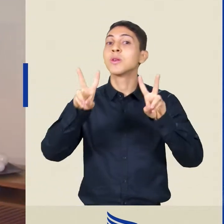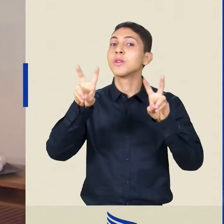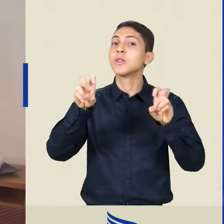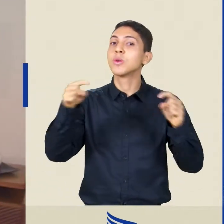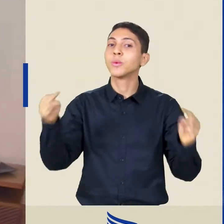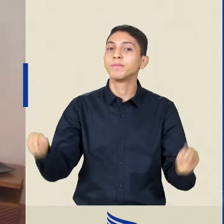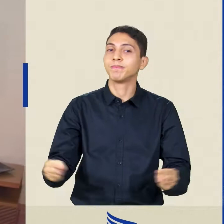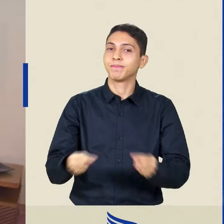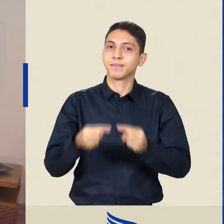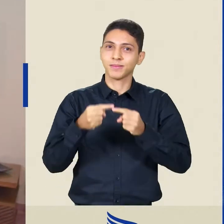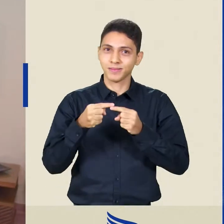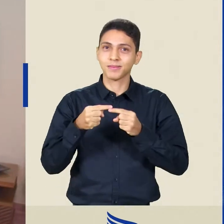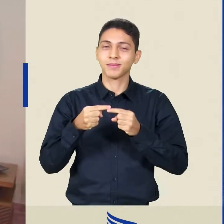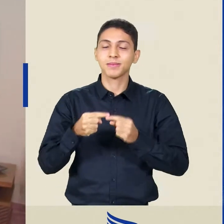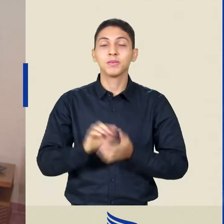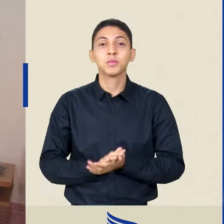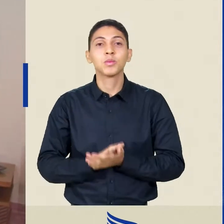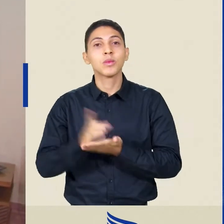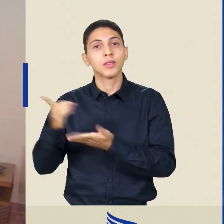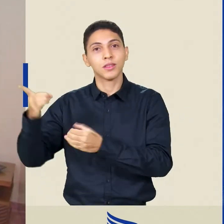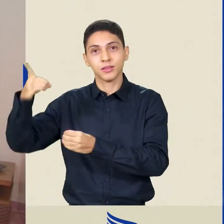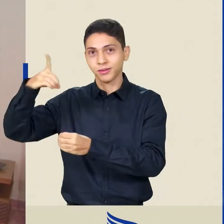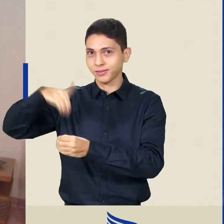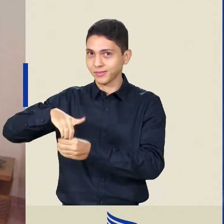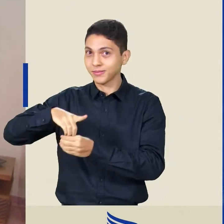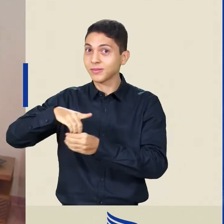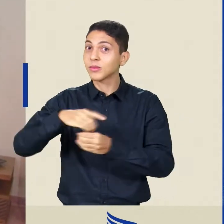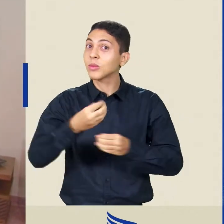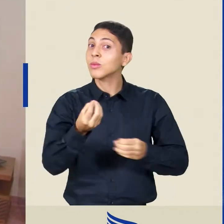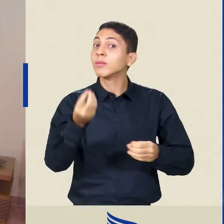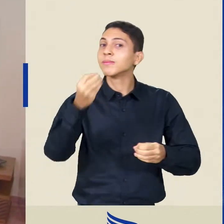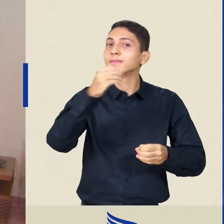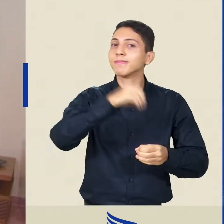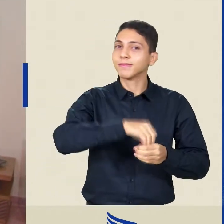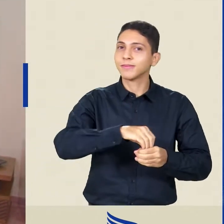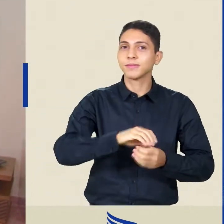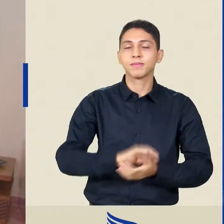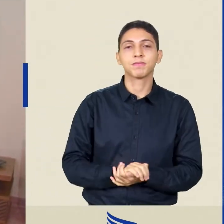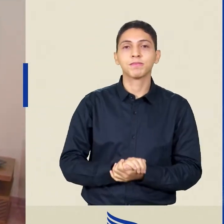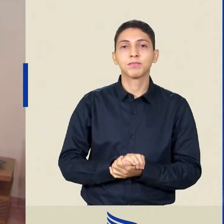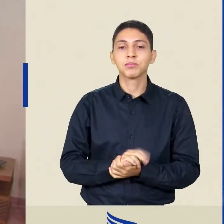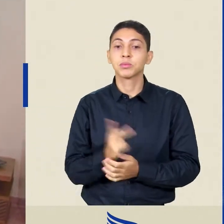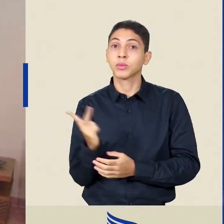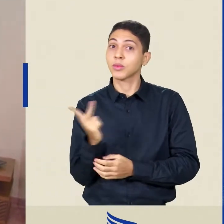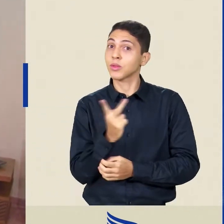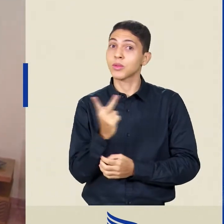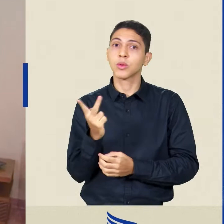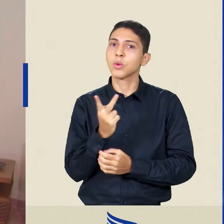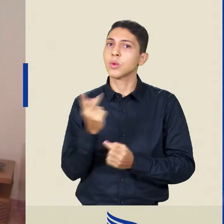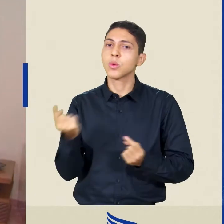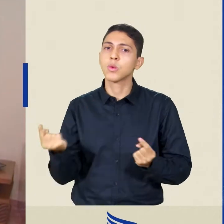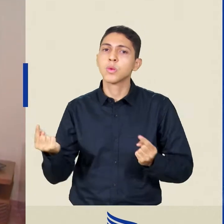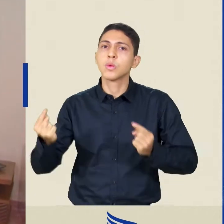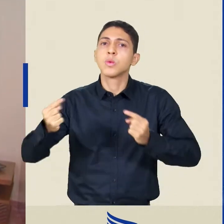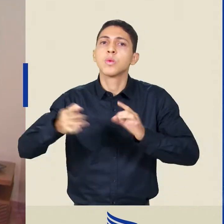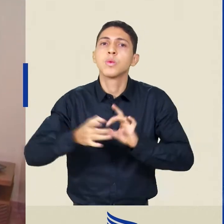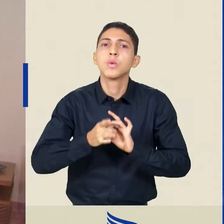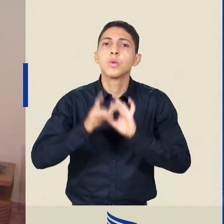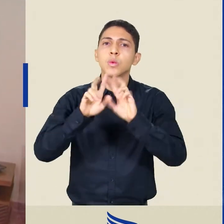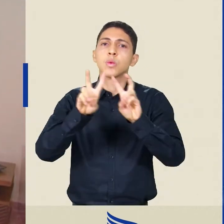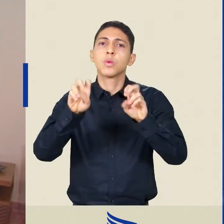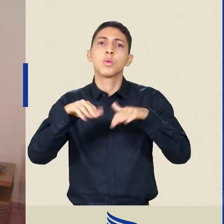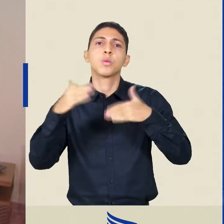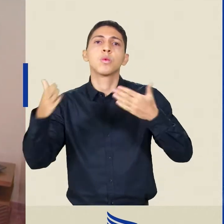intimamente relacionados: o dízimo e as ofertas. Ambos estão ligados a um tema mais abrangente, que